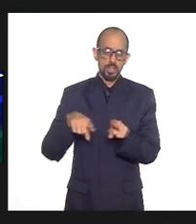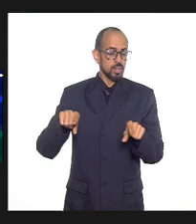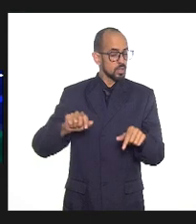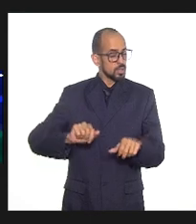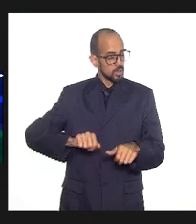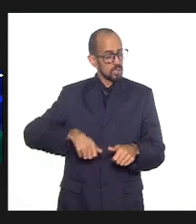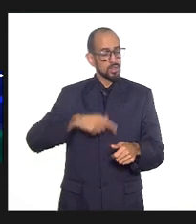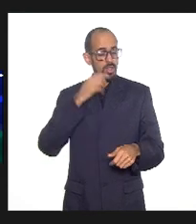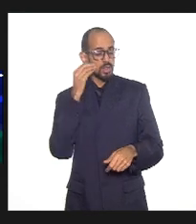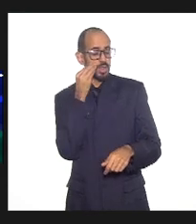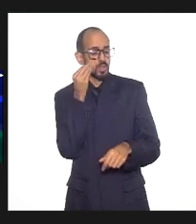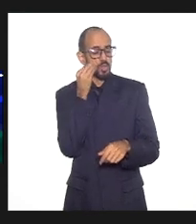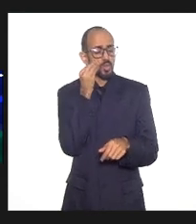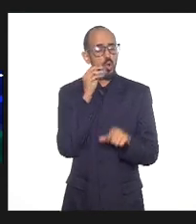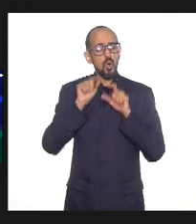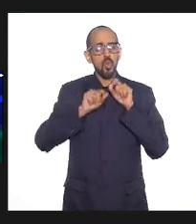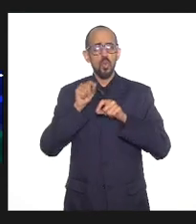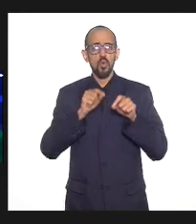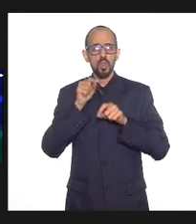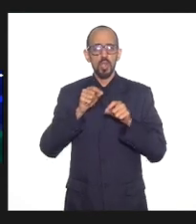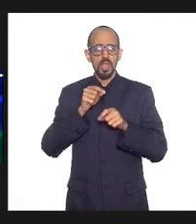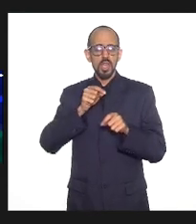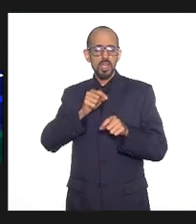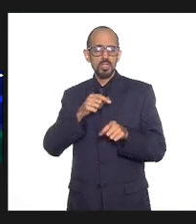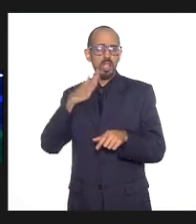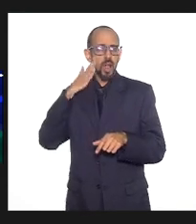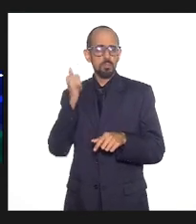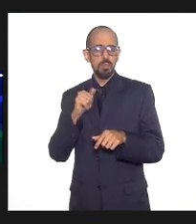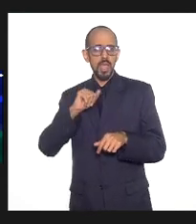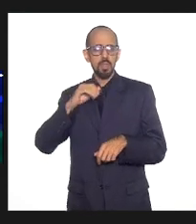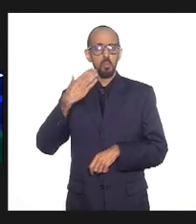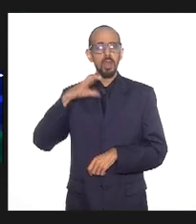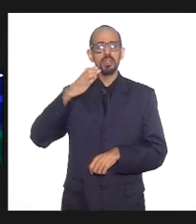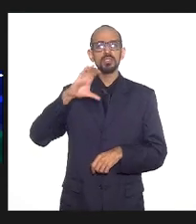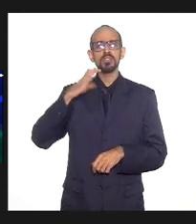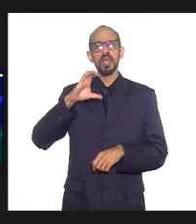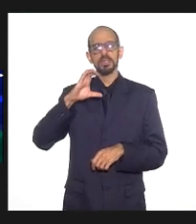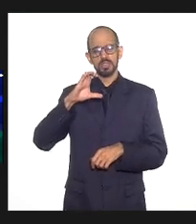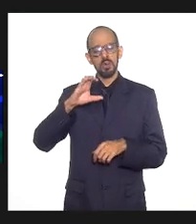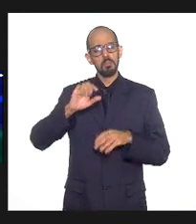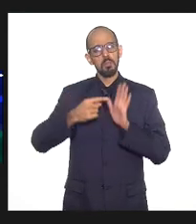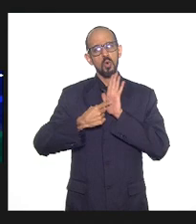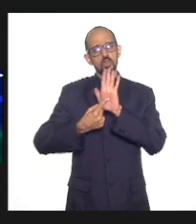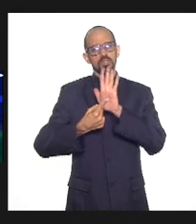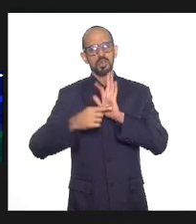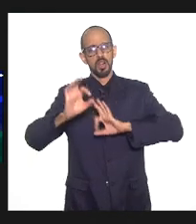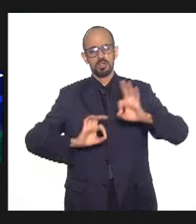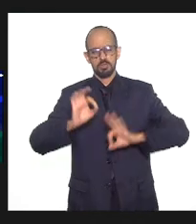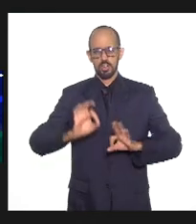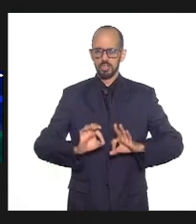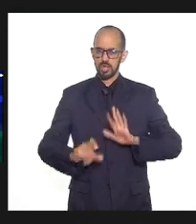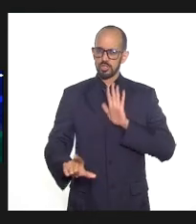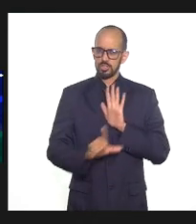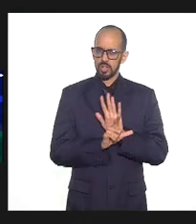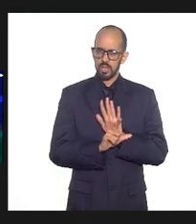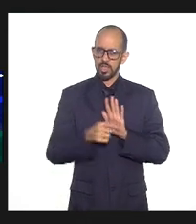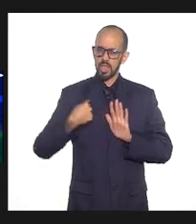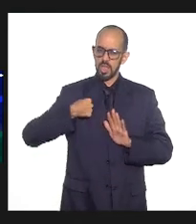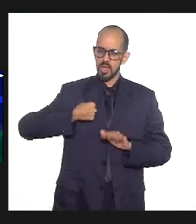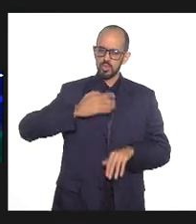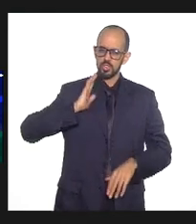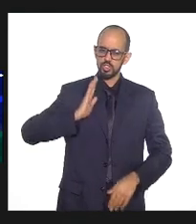se inteirar cientificamente para apresentar esse projeto de lei. Então, eu que já